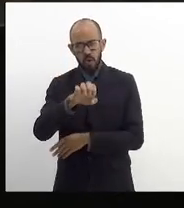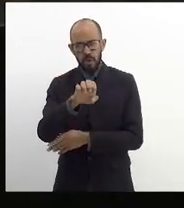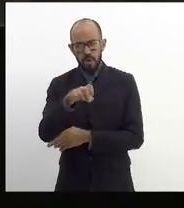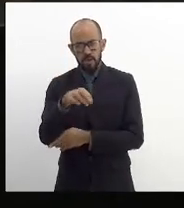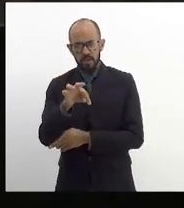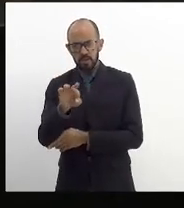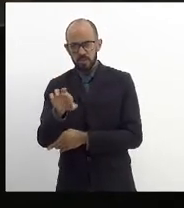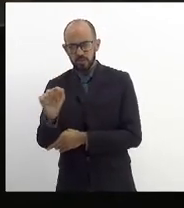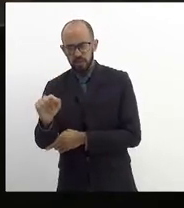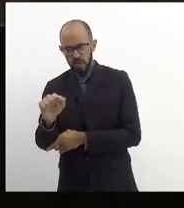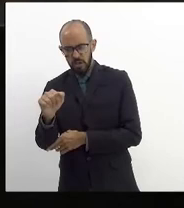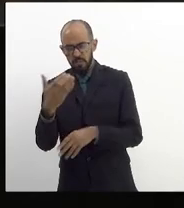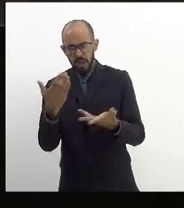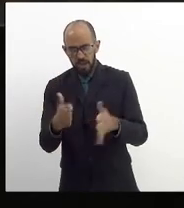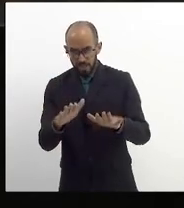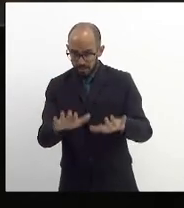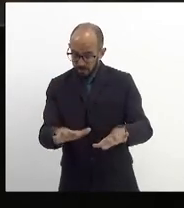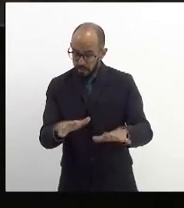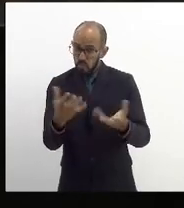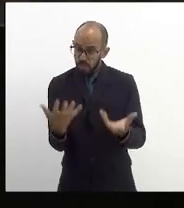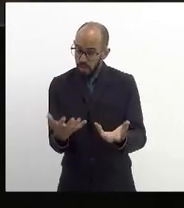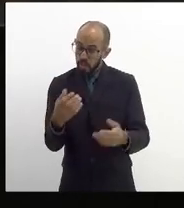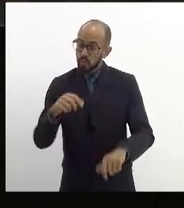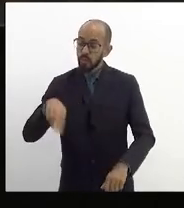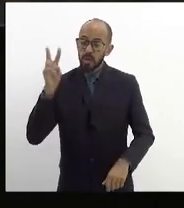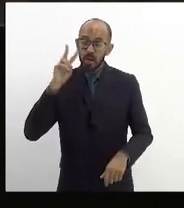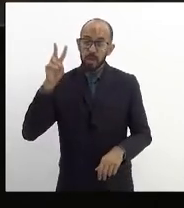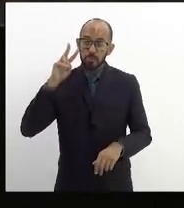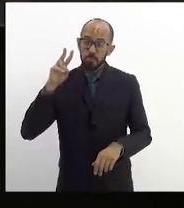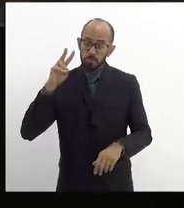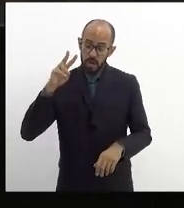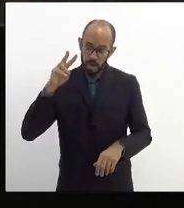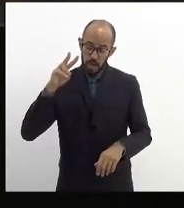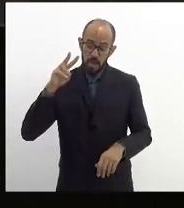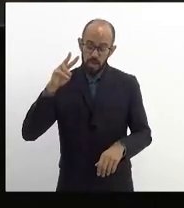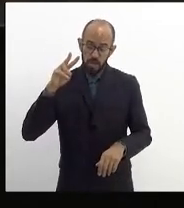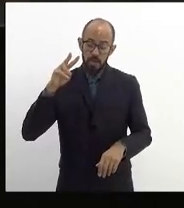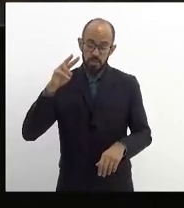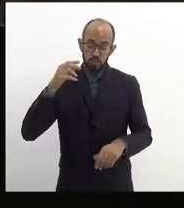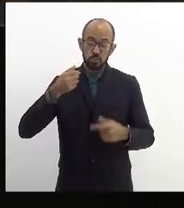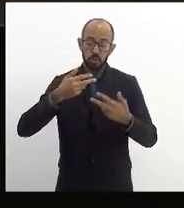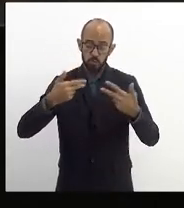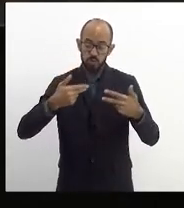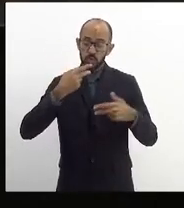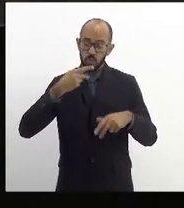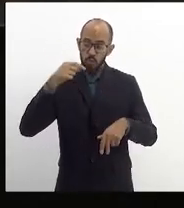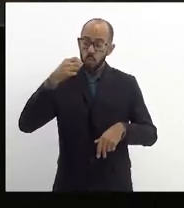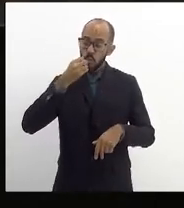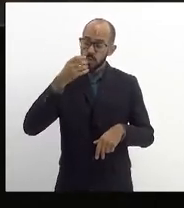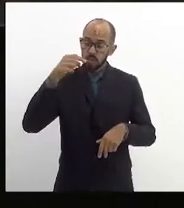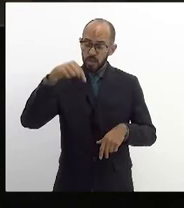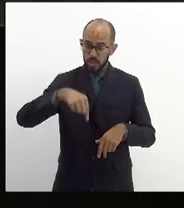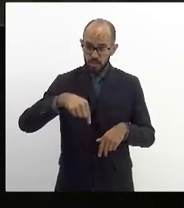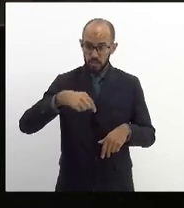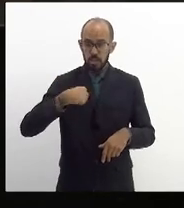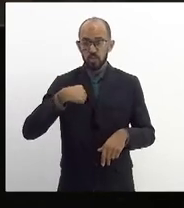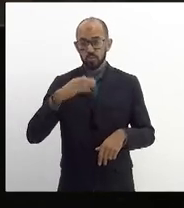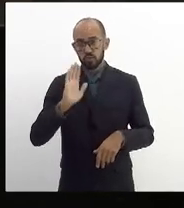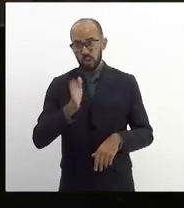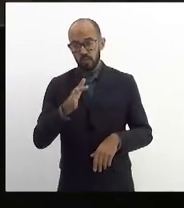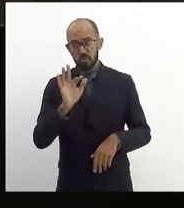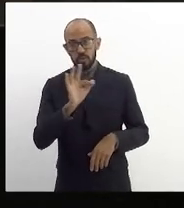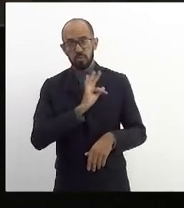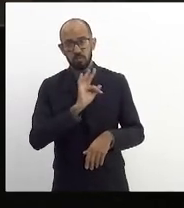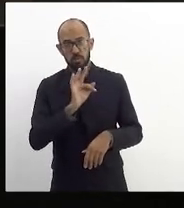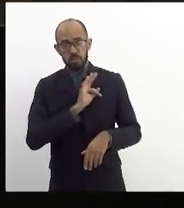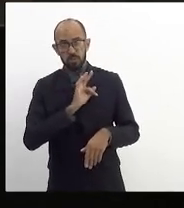e me permitir a contar a recontar uma história que já contei aqui por certo é que foi chefe da polícia civil